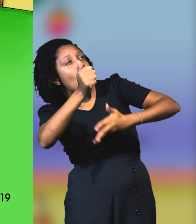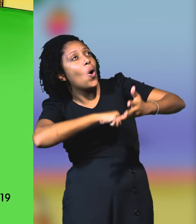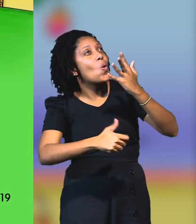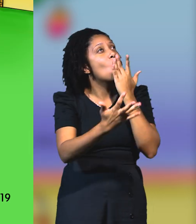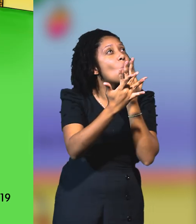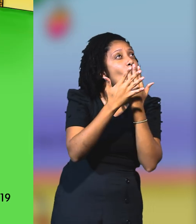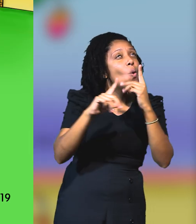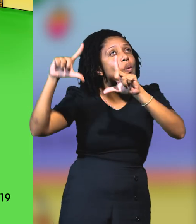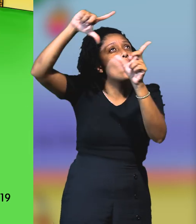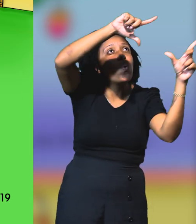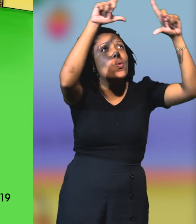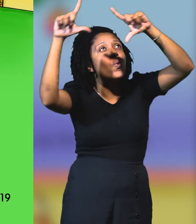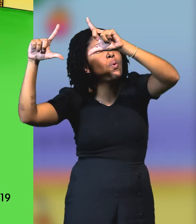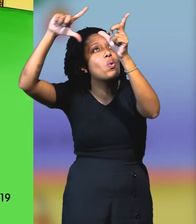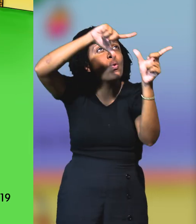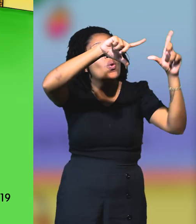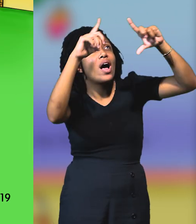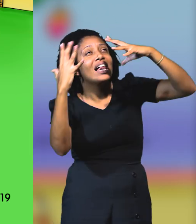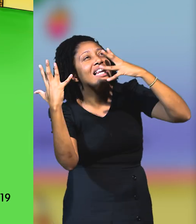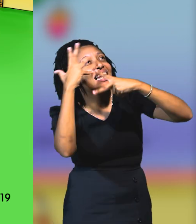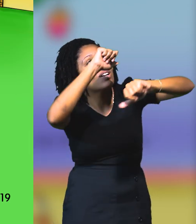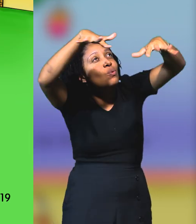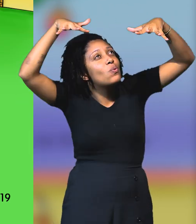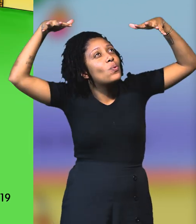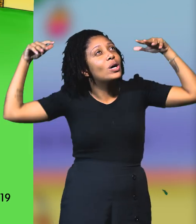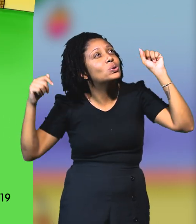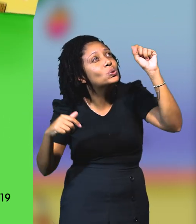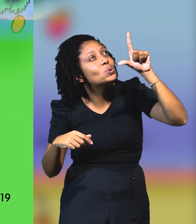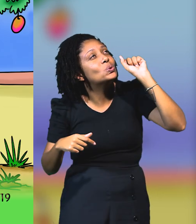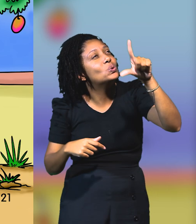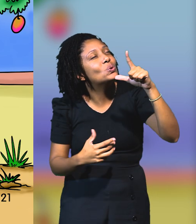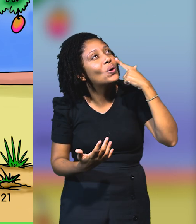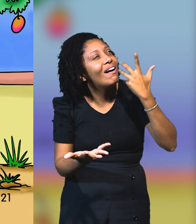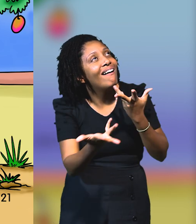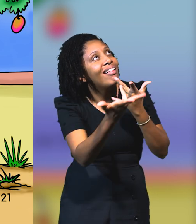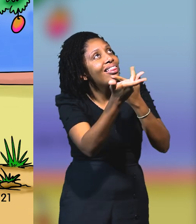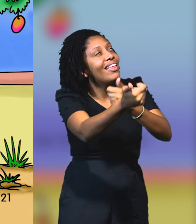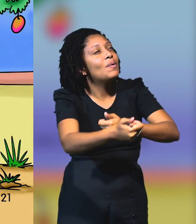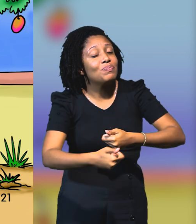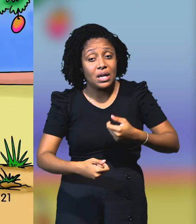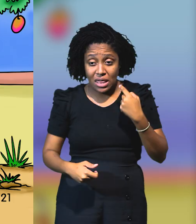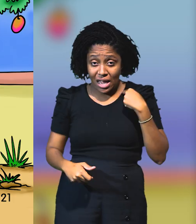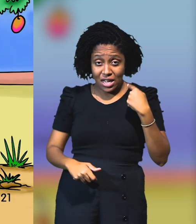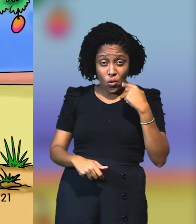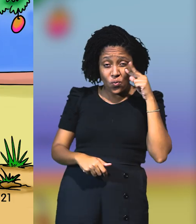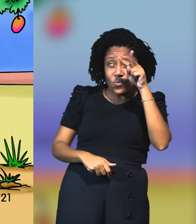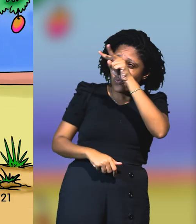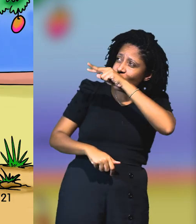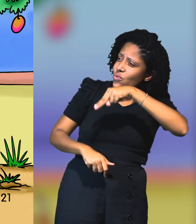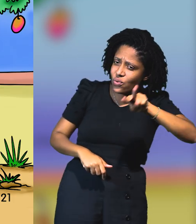cores, danças no imenso céu azul encantando. Daqui eu vi muita